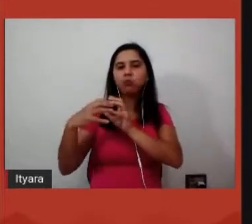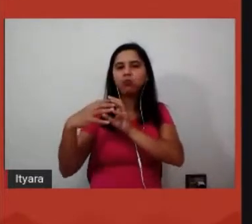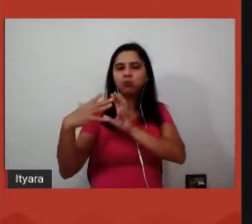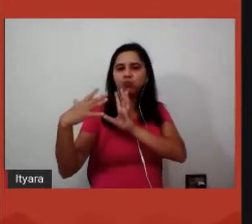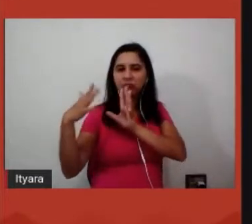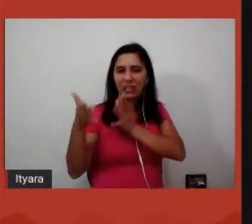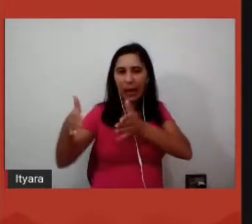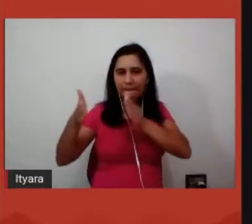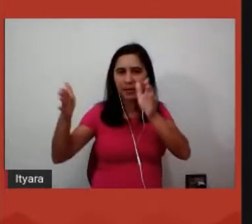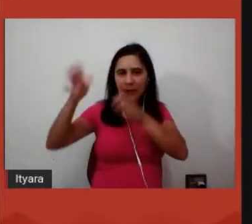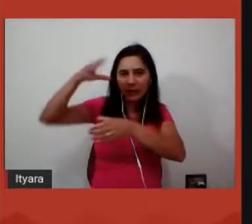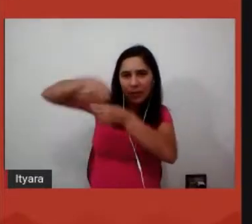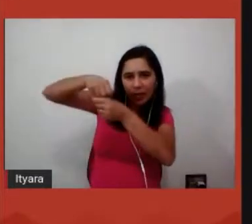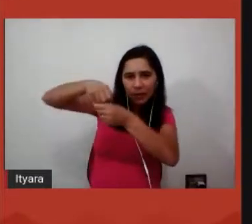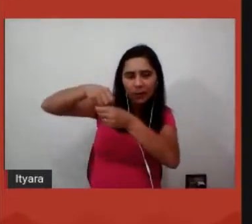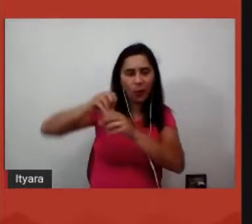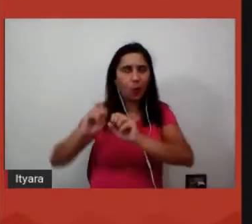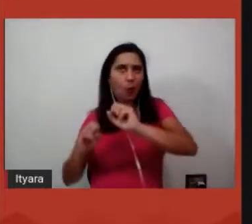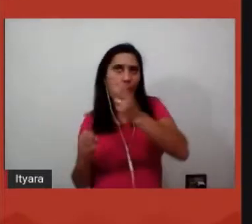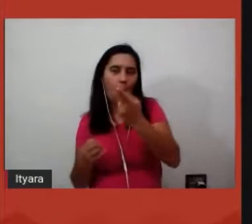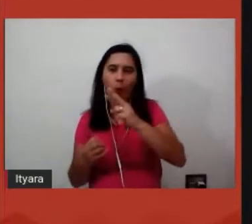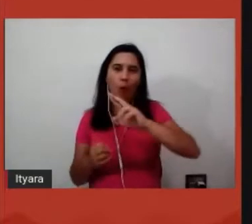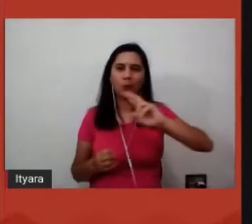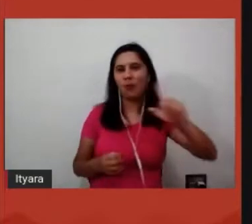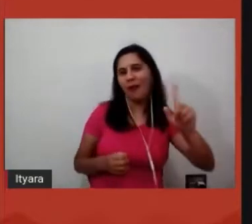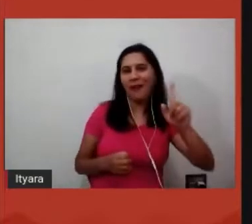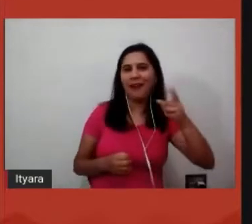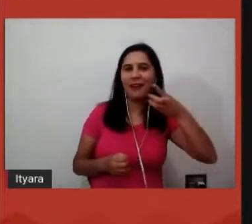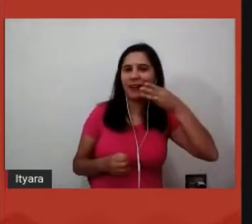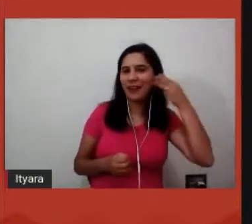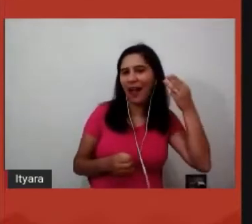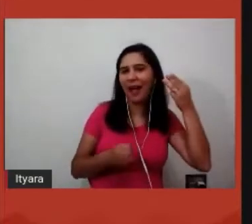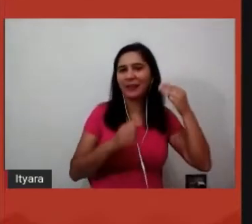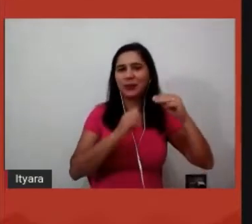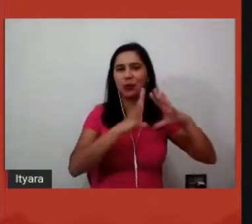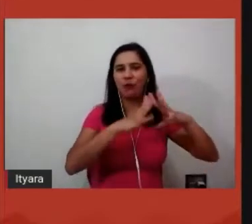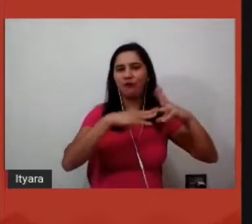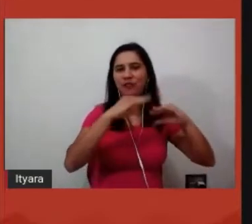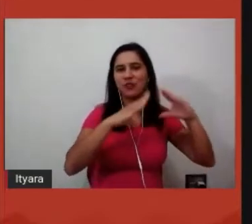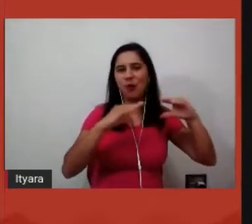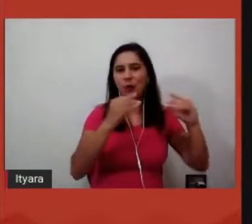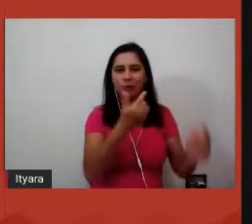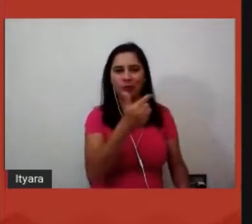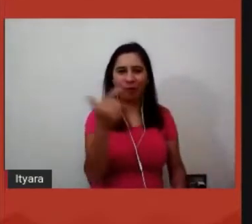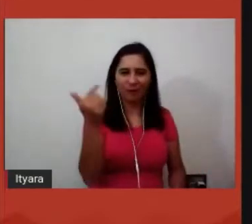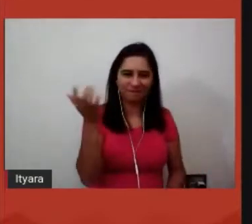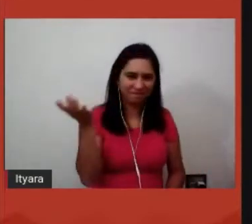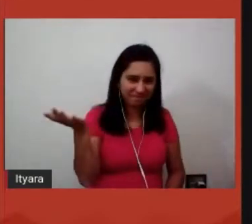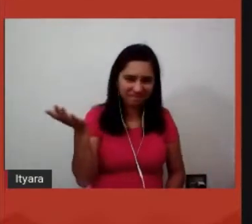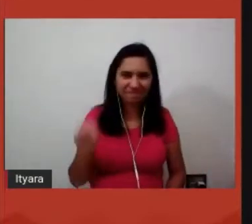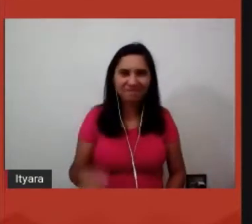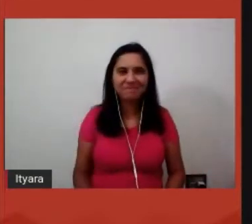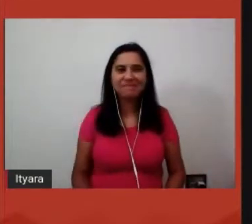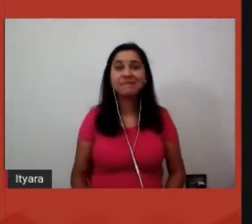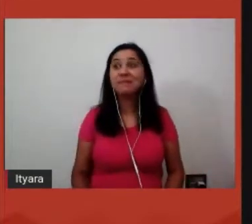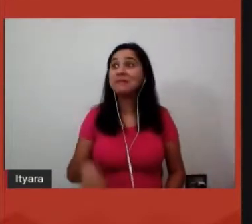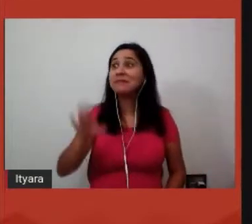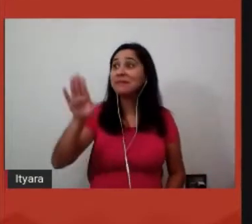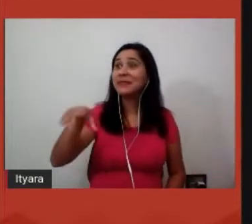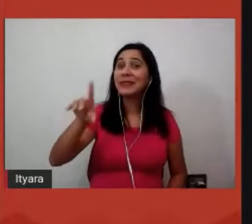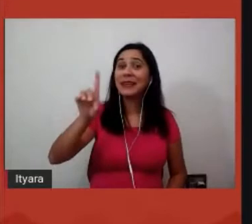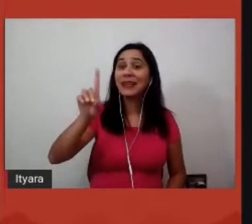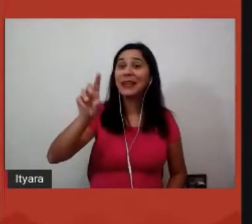não seriam gatos fluidos nem muito viscosos, nem pouco viscosos? Denise que entende de